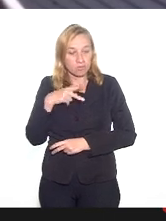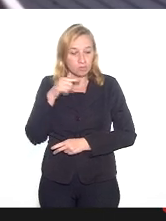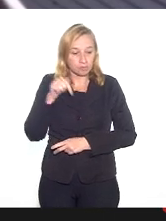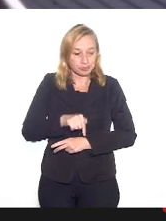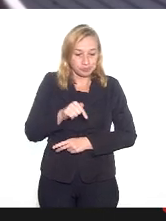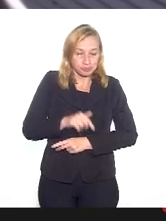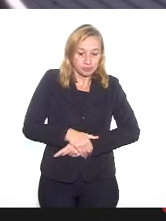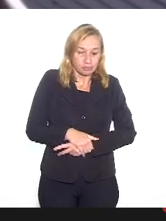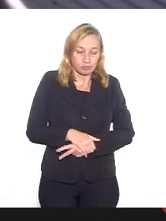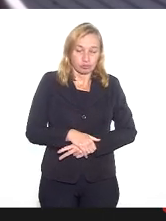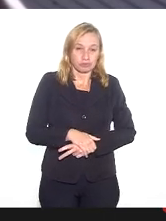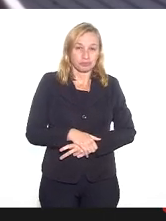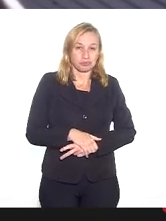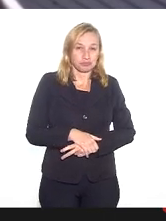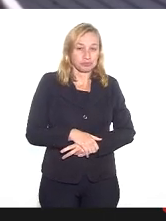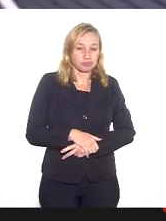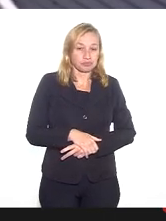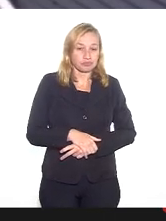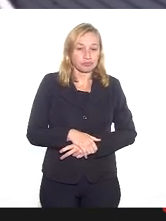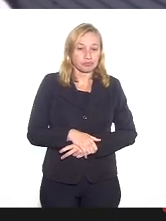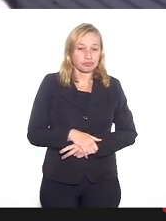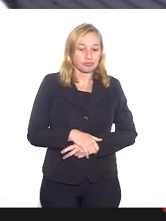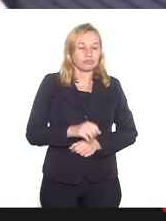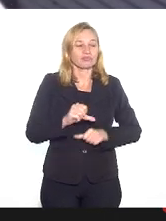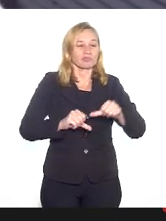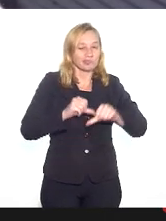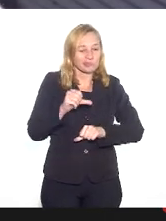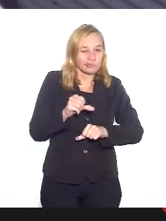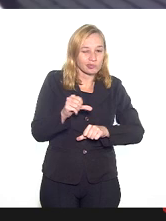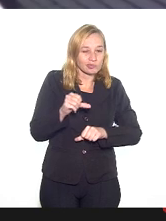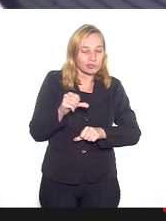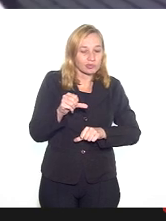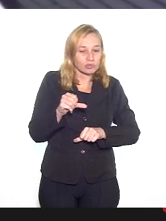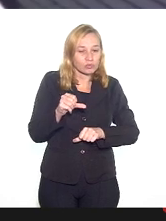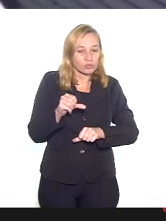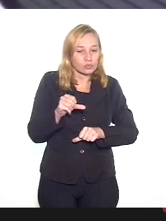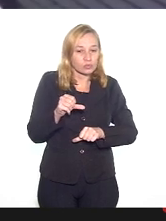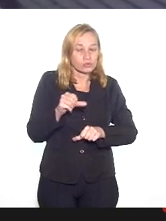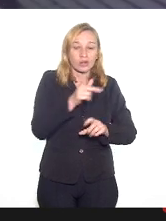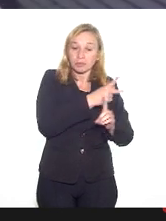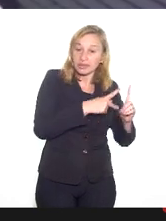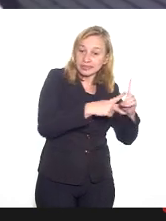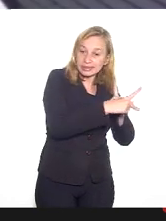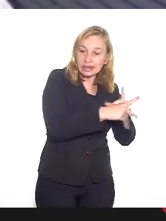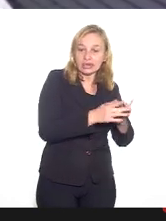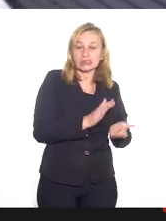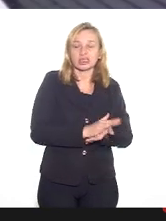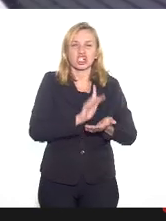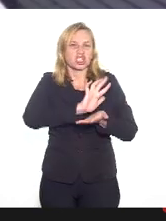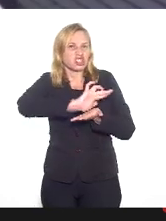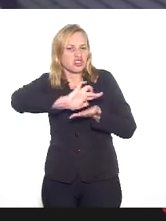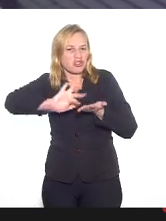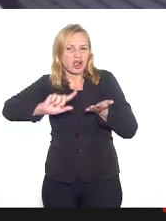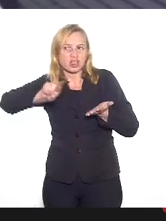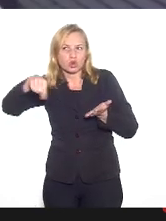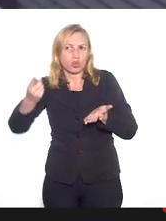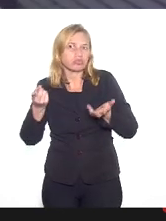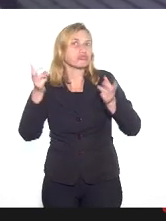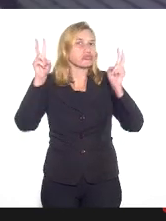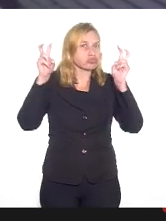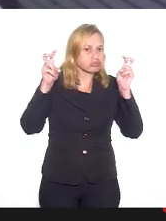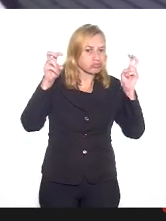aqui uma expectativa de mudança da Previdência, e uma série de outras questões